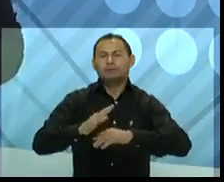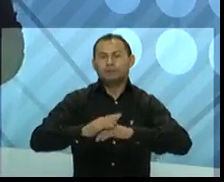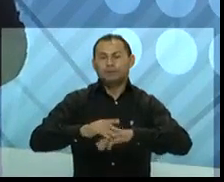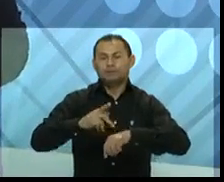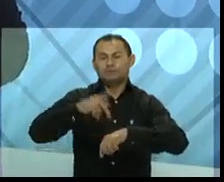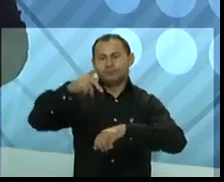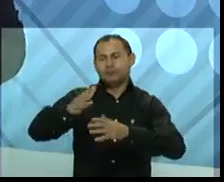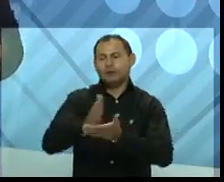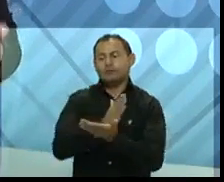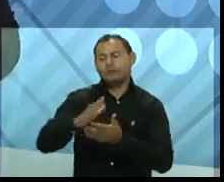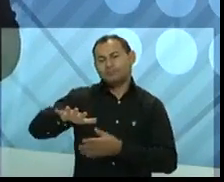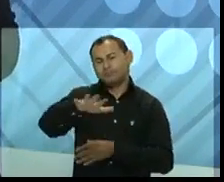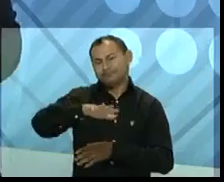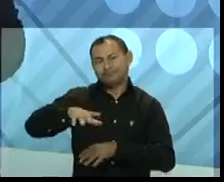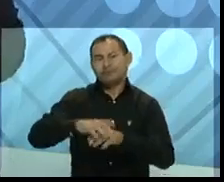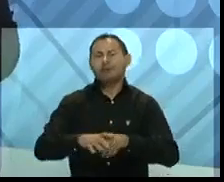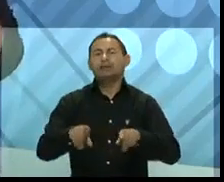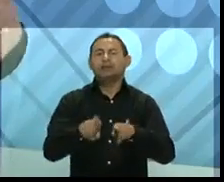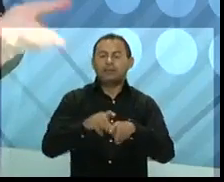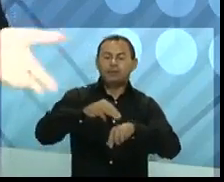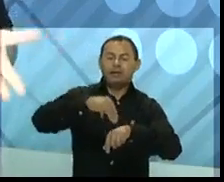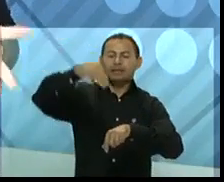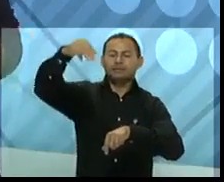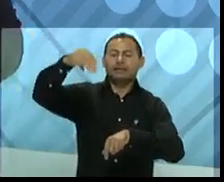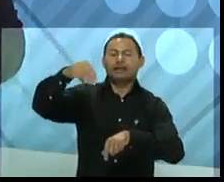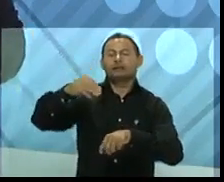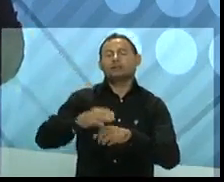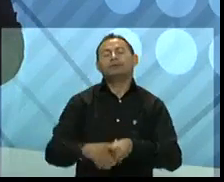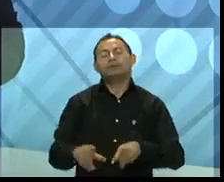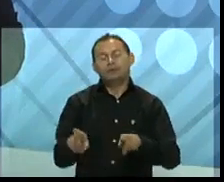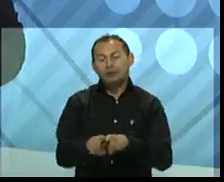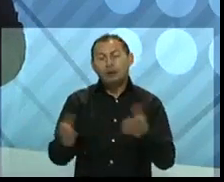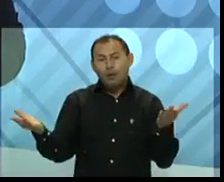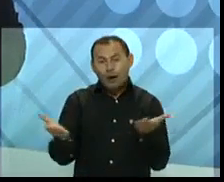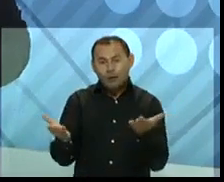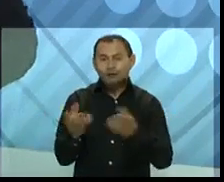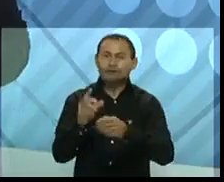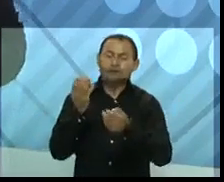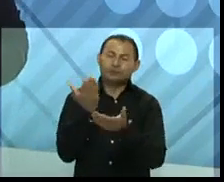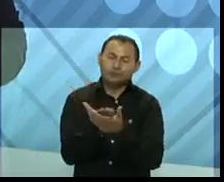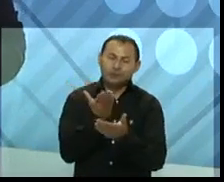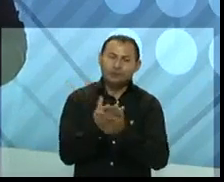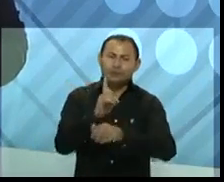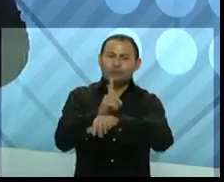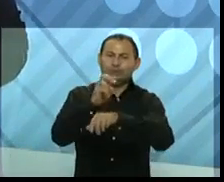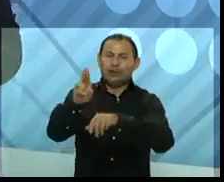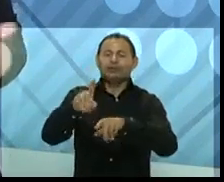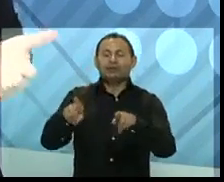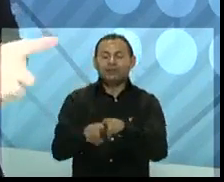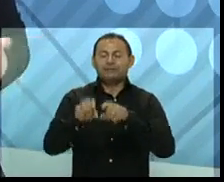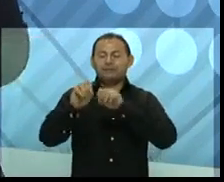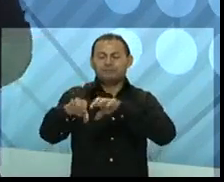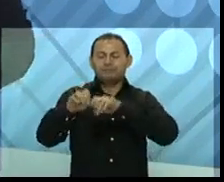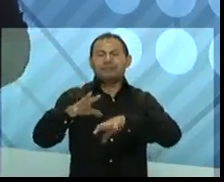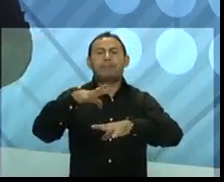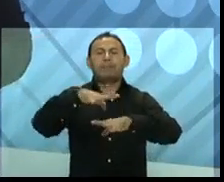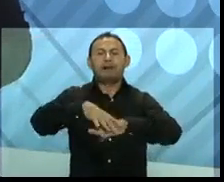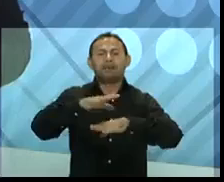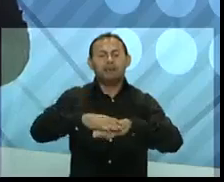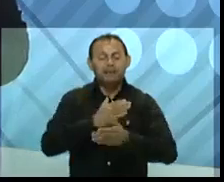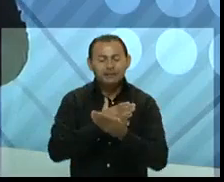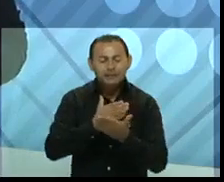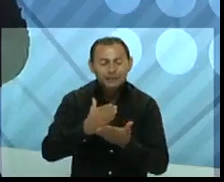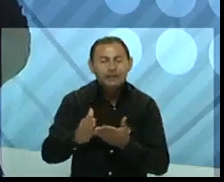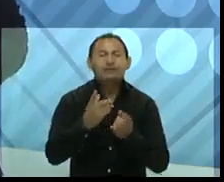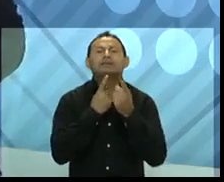especialista em algumas áreas e mestrado e estou atualmente fazendo doutorado também na área de educação matemática. Então, de início, já desejo uma